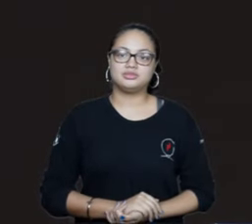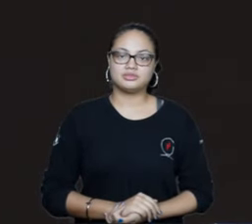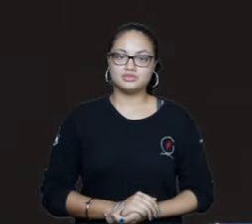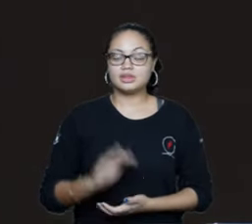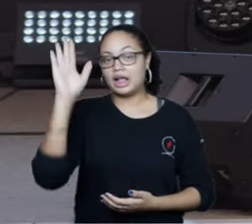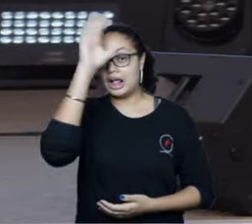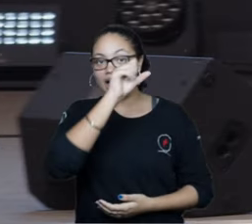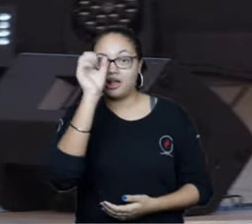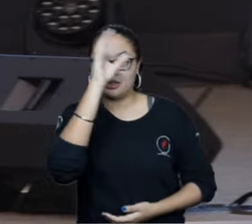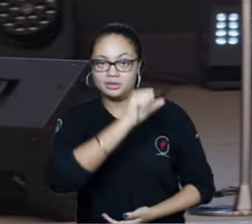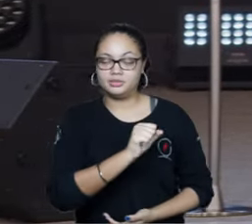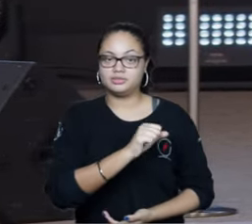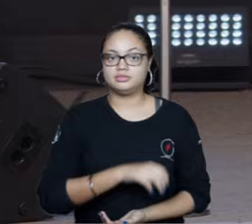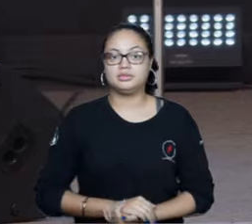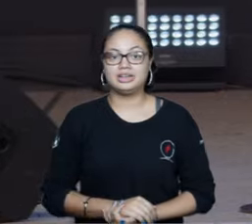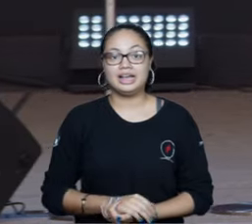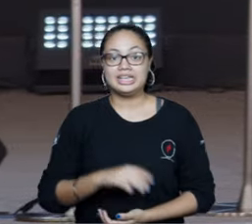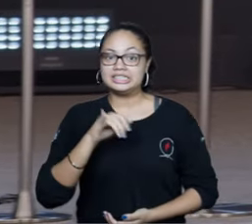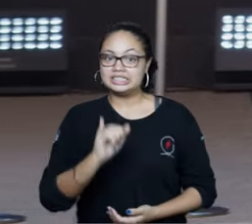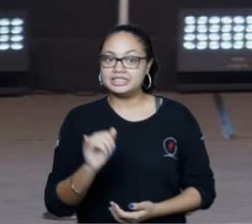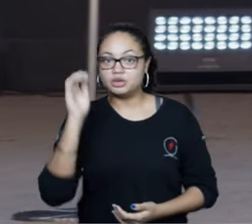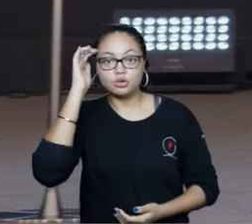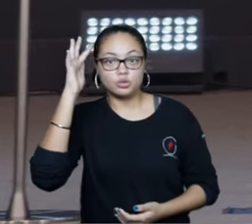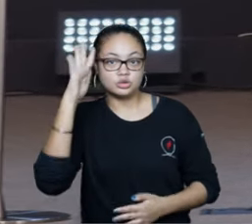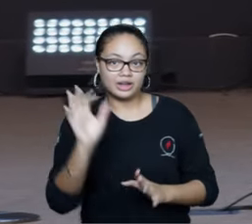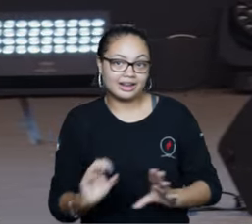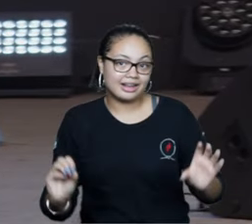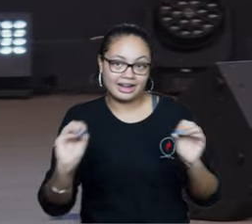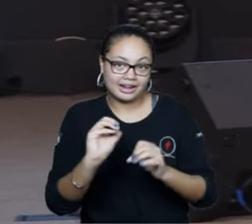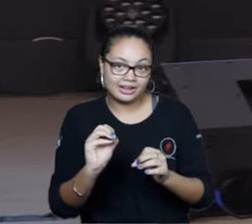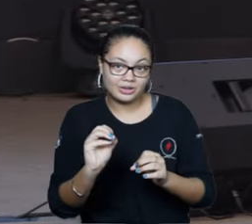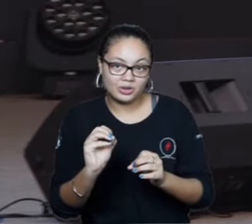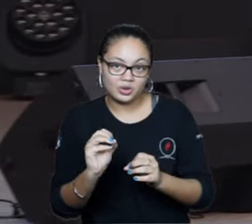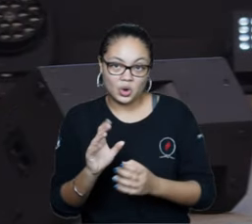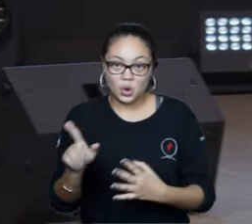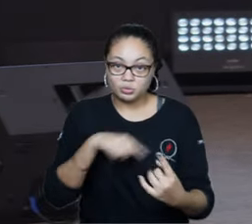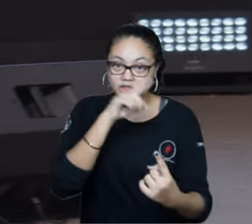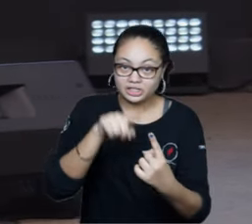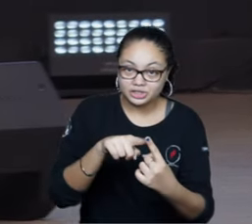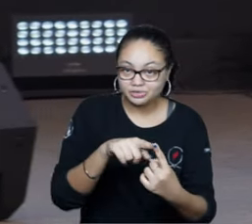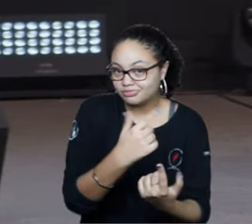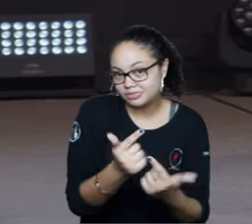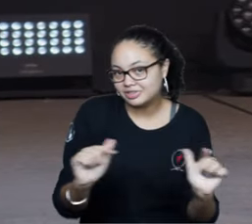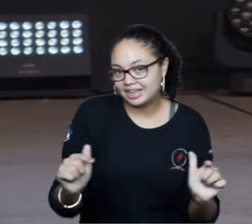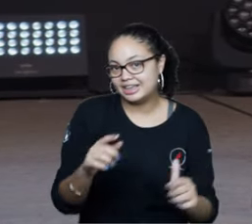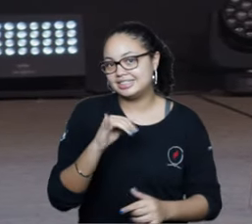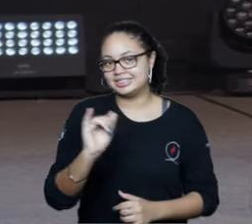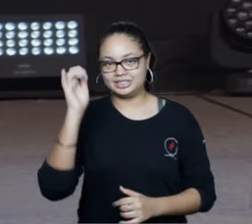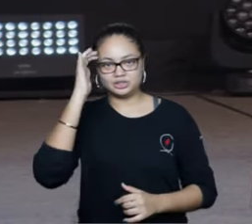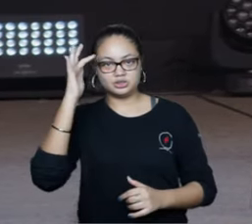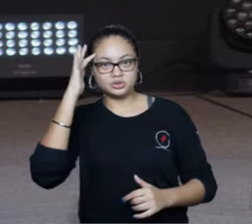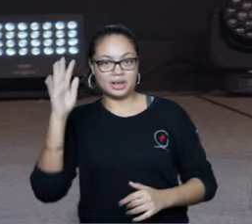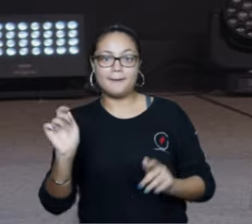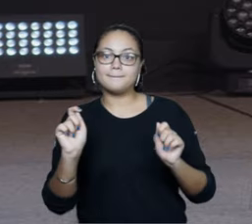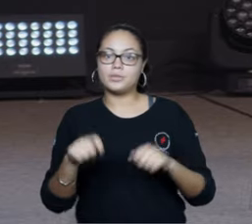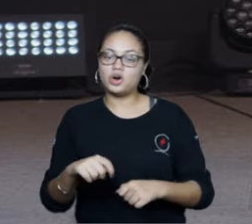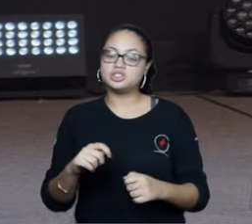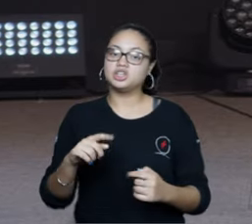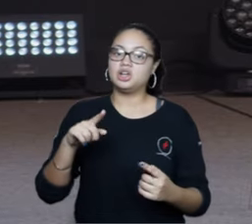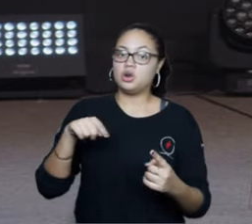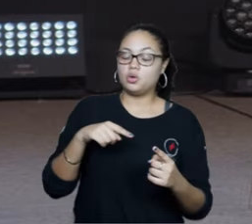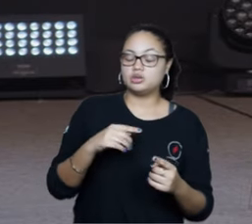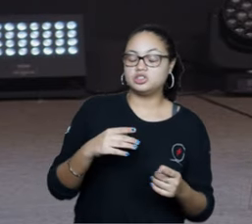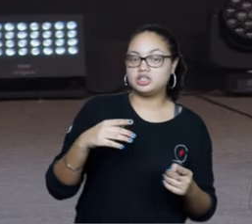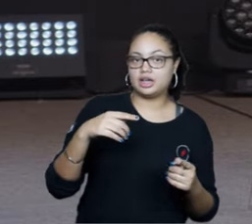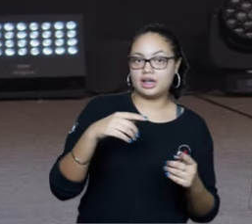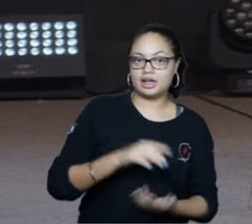Aprenda uma coisa quem não sonha não vai a lugar nenhum Quem sonha pode não chegar no lugar do sonho